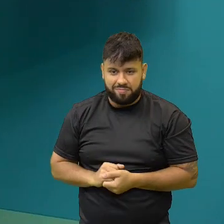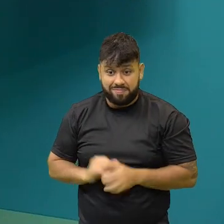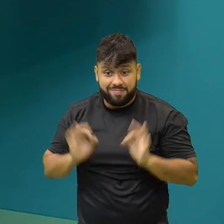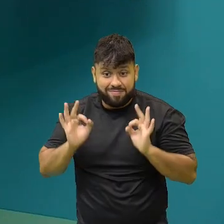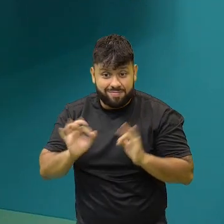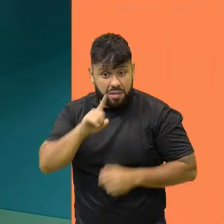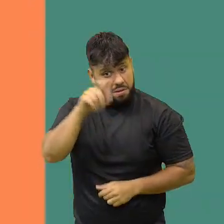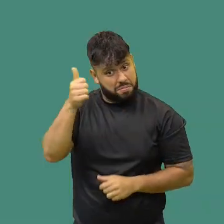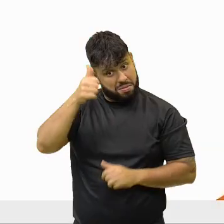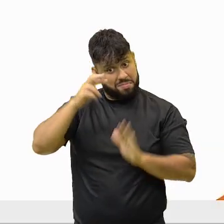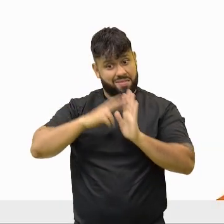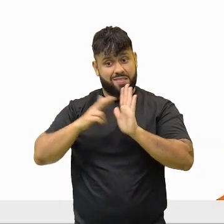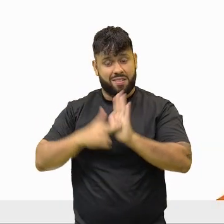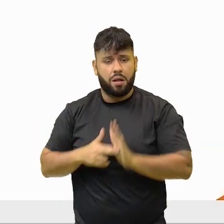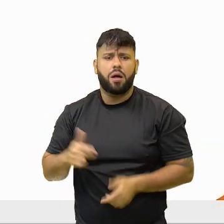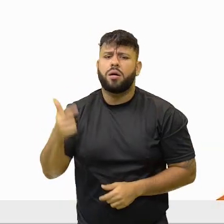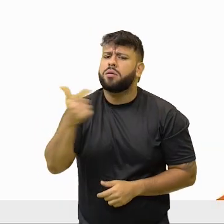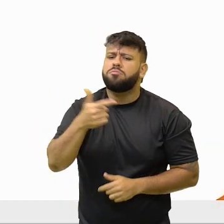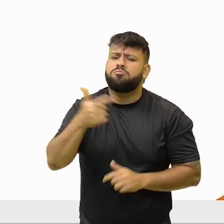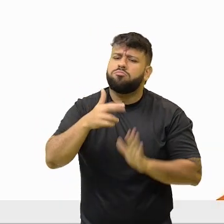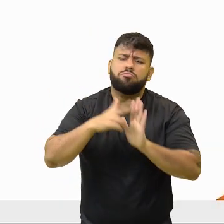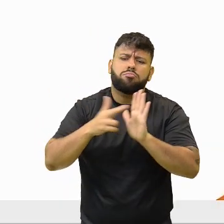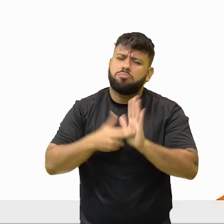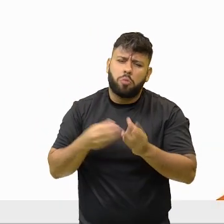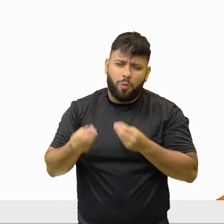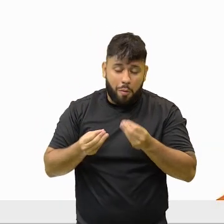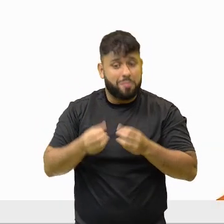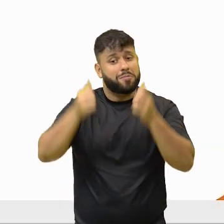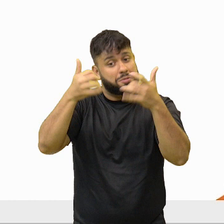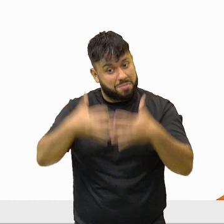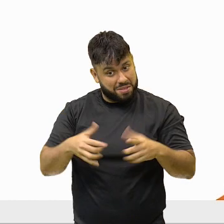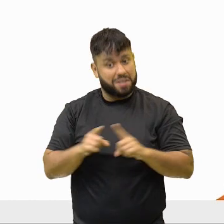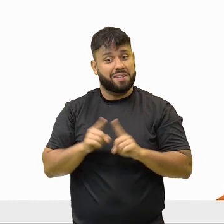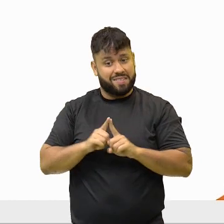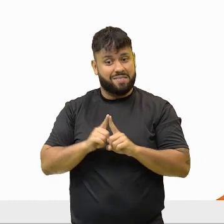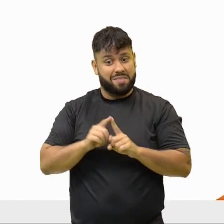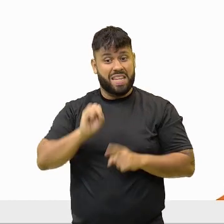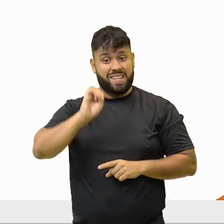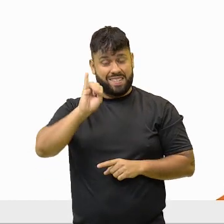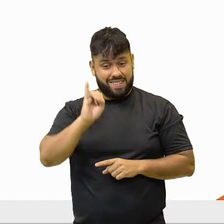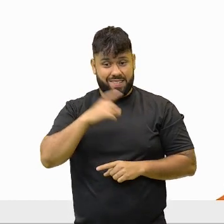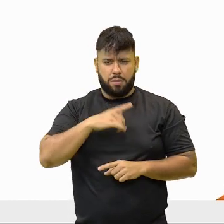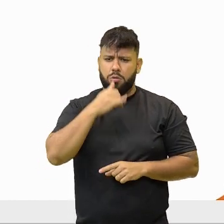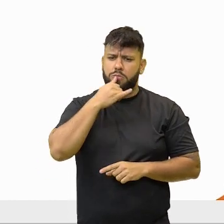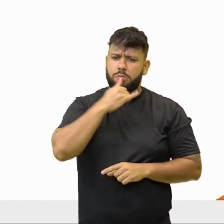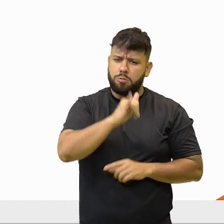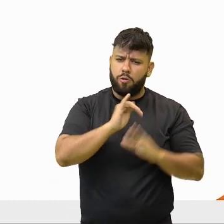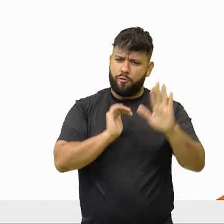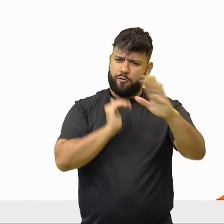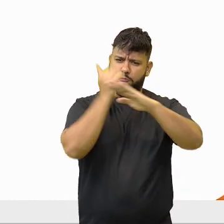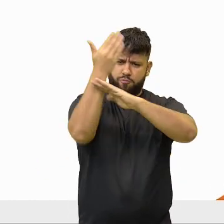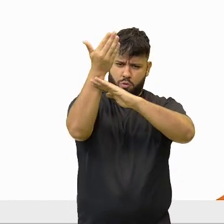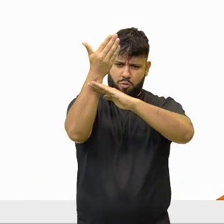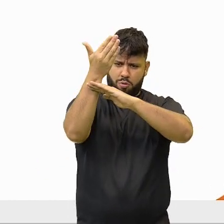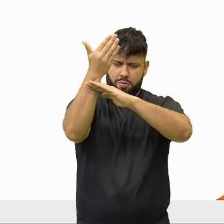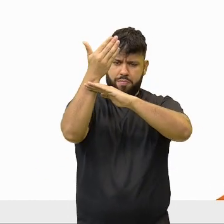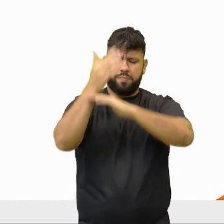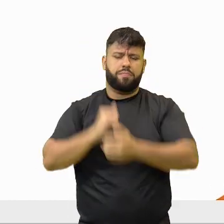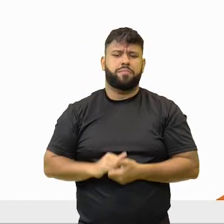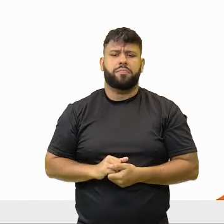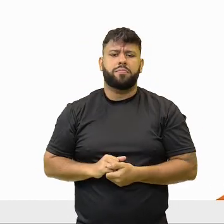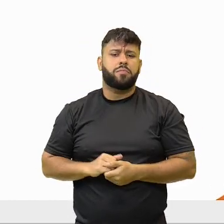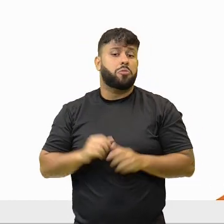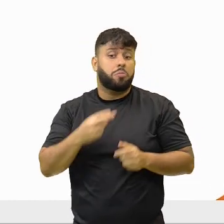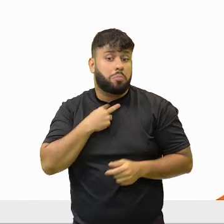primeira propriedade. Segunda propriedade, acabei de falar para vocês, se a carga fica localizada do lado de fora, o que você não